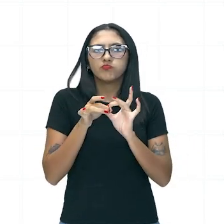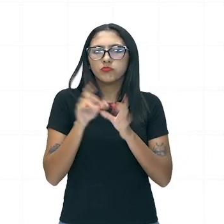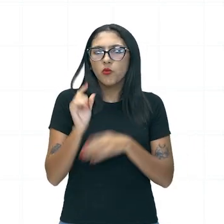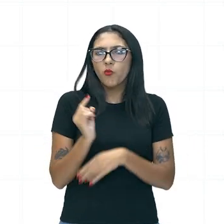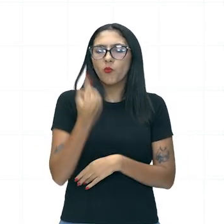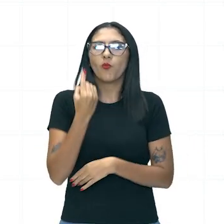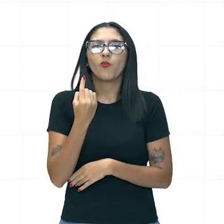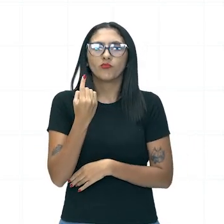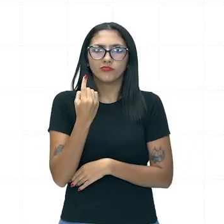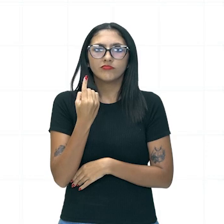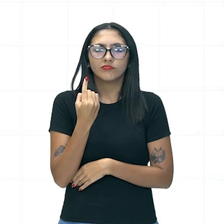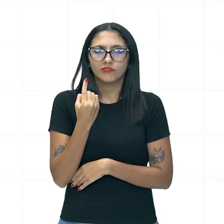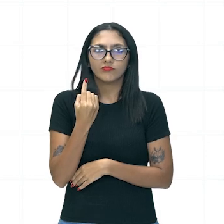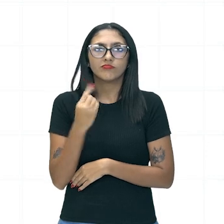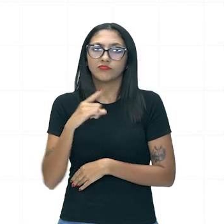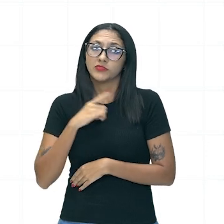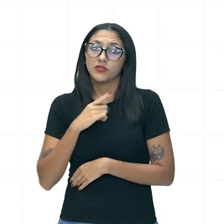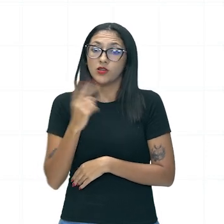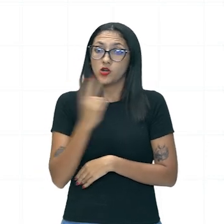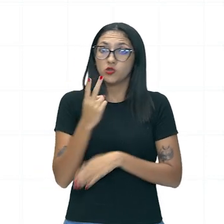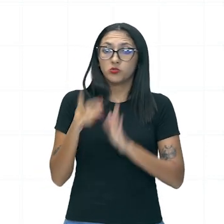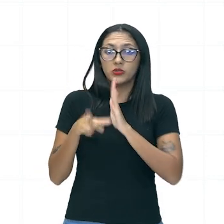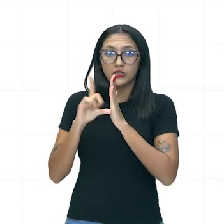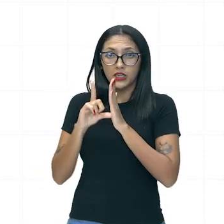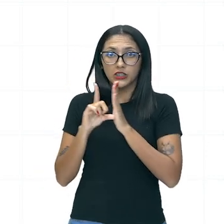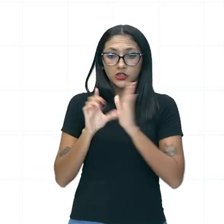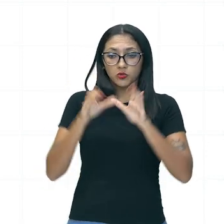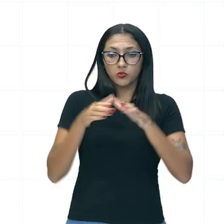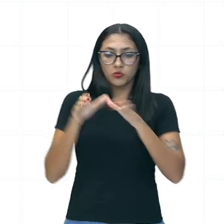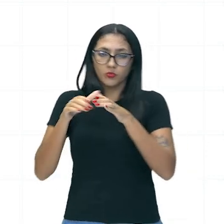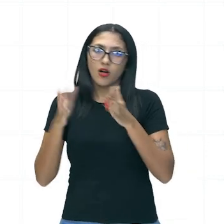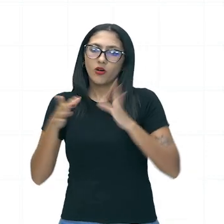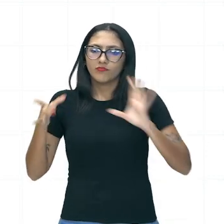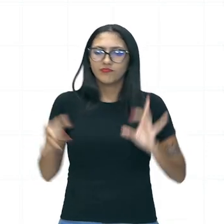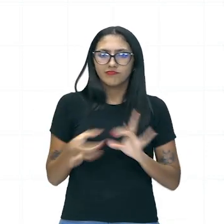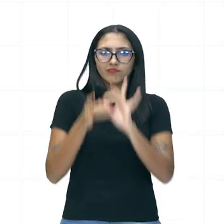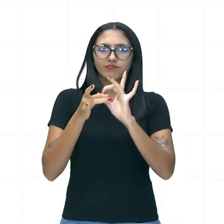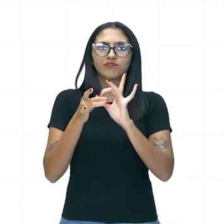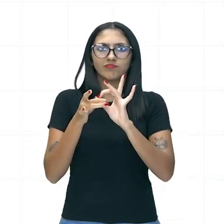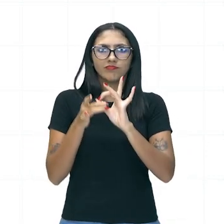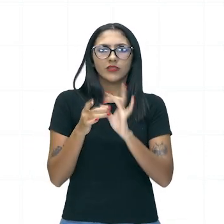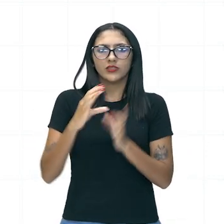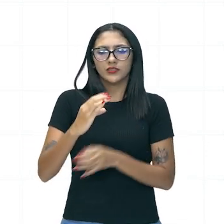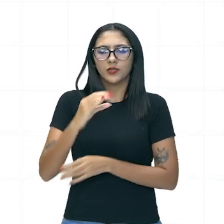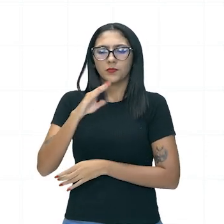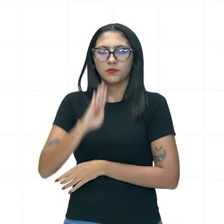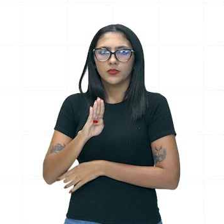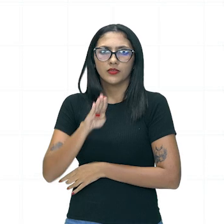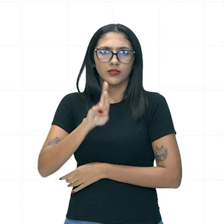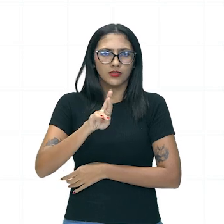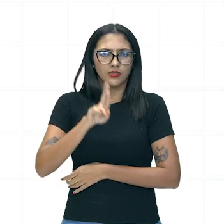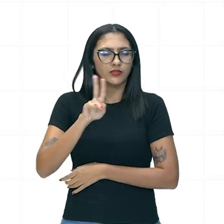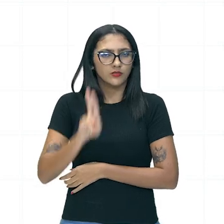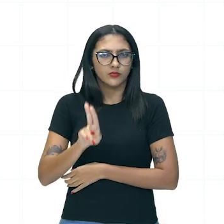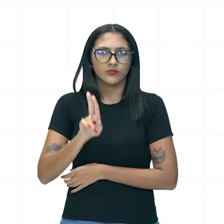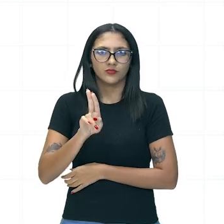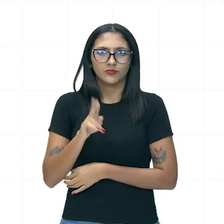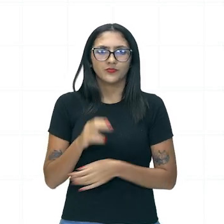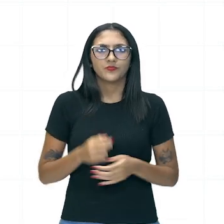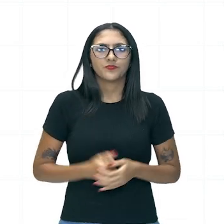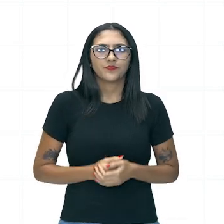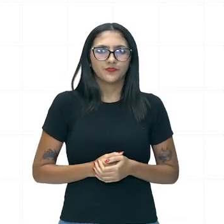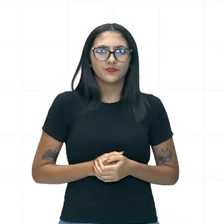de Rugby, ou seja, elas se uniram e formaram a Confederação Brasileira de Rugby, a CBRU. E